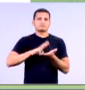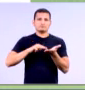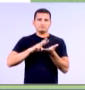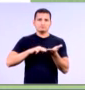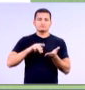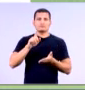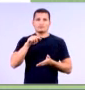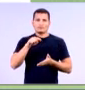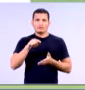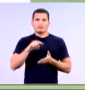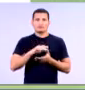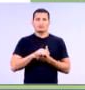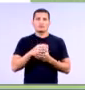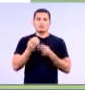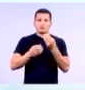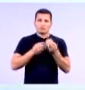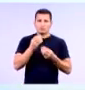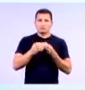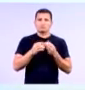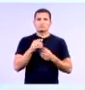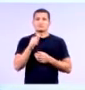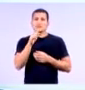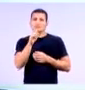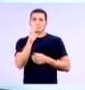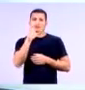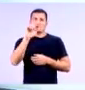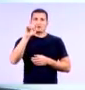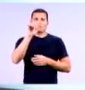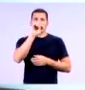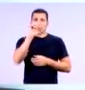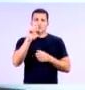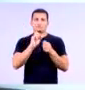métodos definem o comportamento da minha classe.